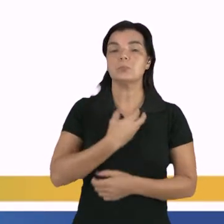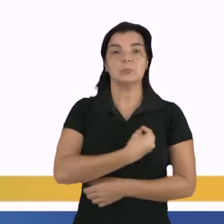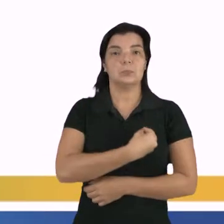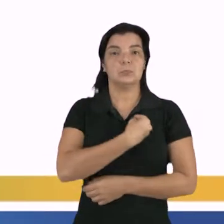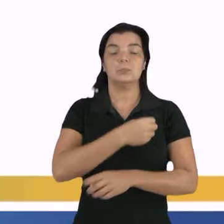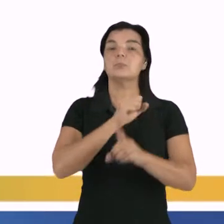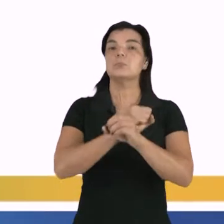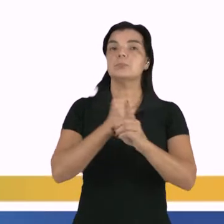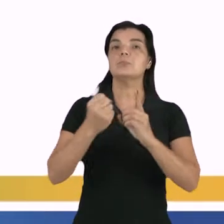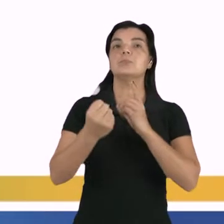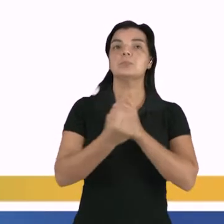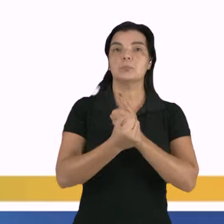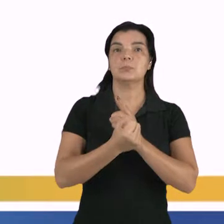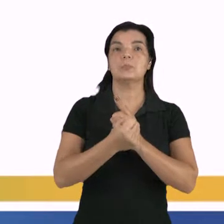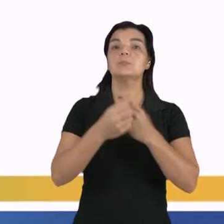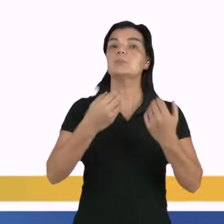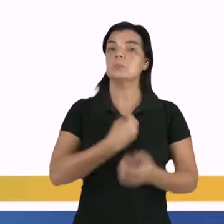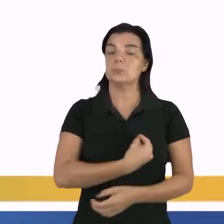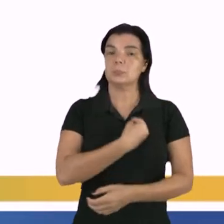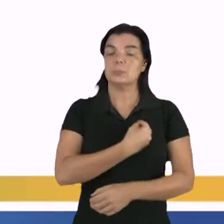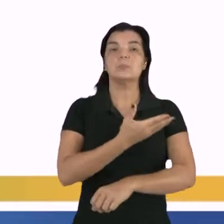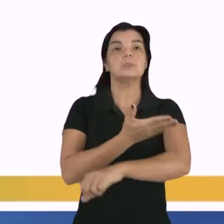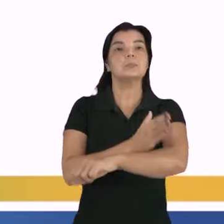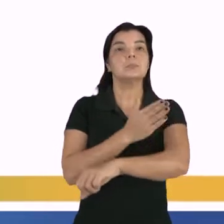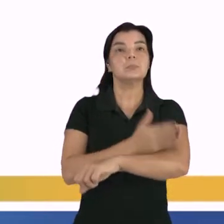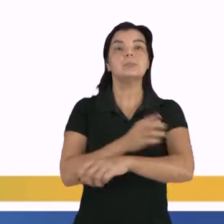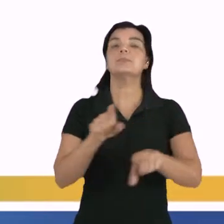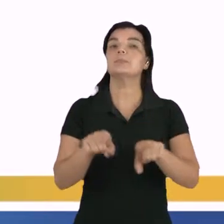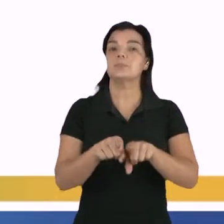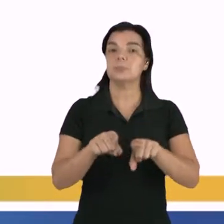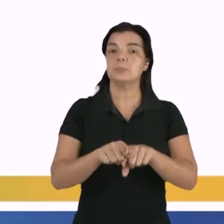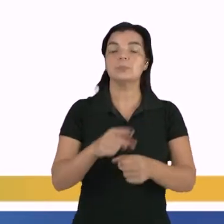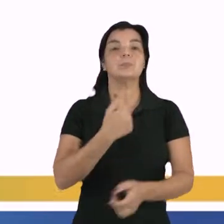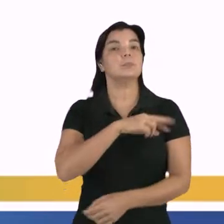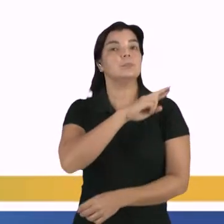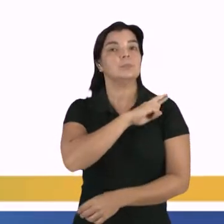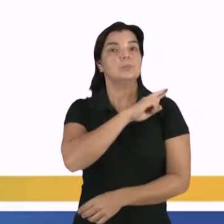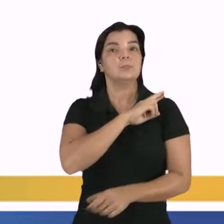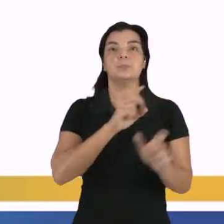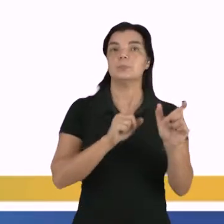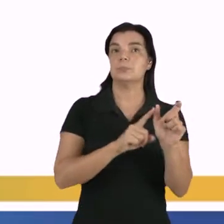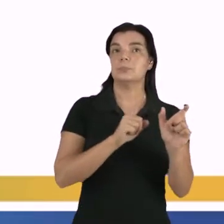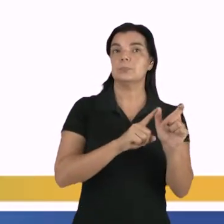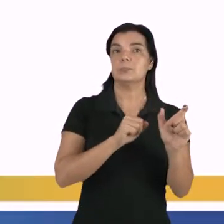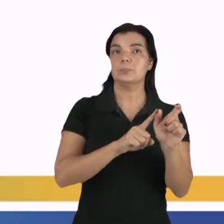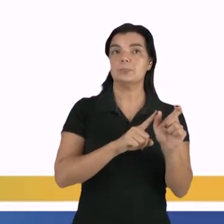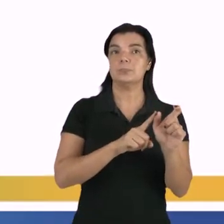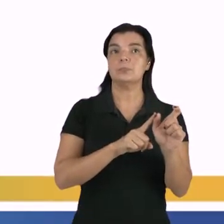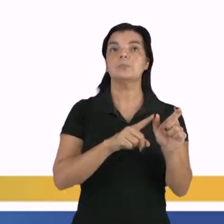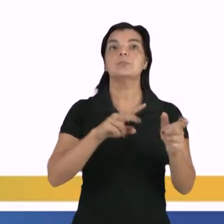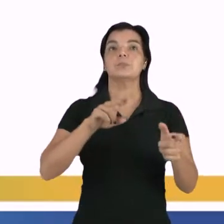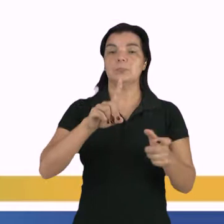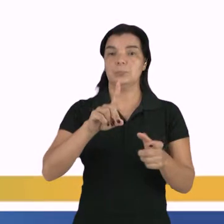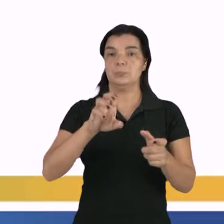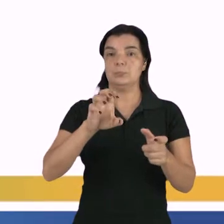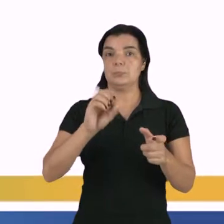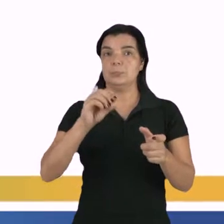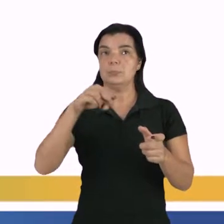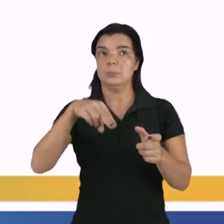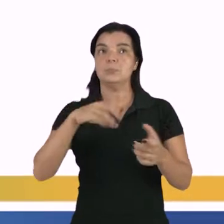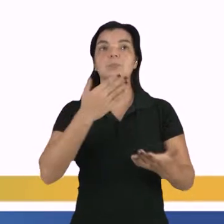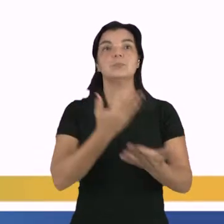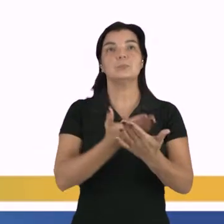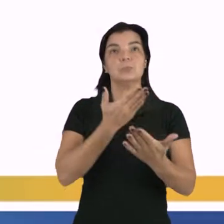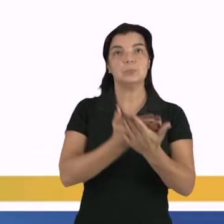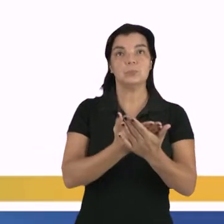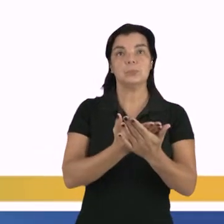na vida social, na vida prática? Então, dever, ele vem da palavra grega deon, que é deontologia,